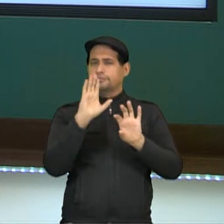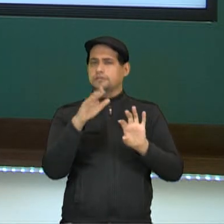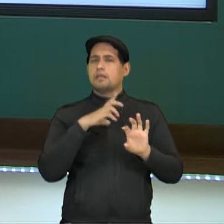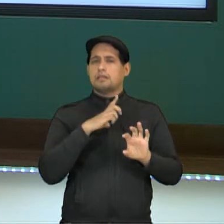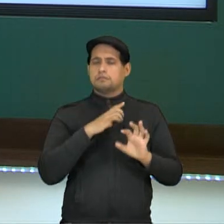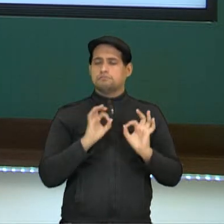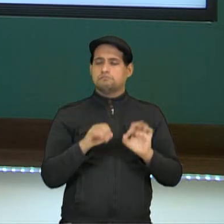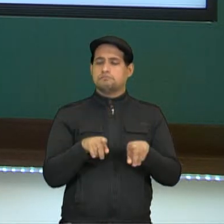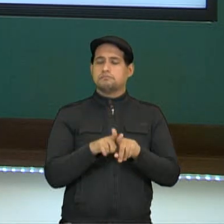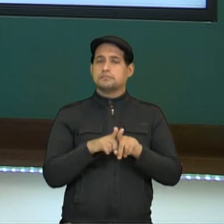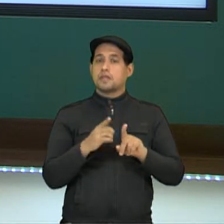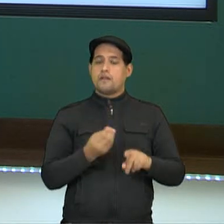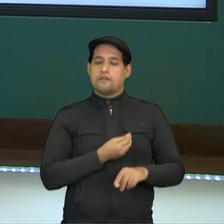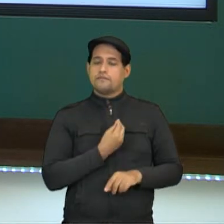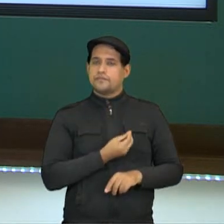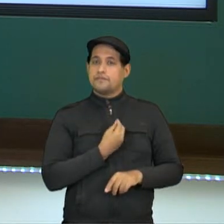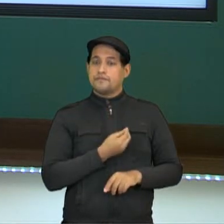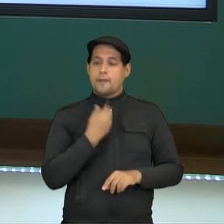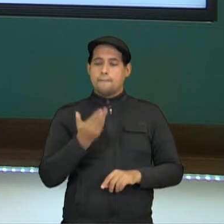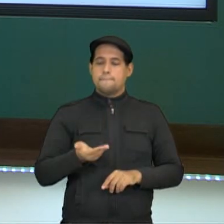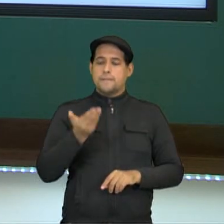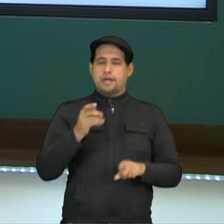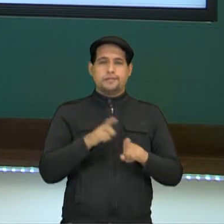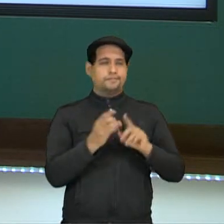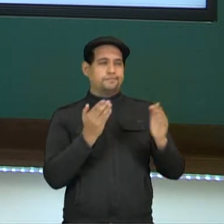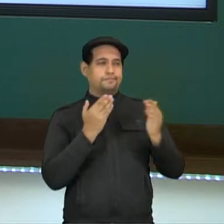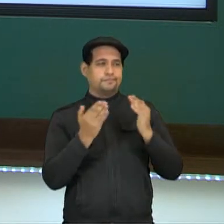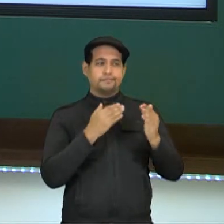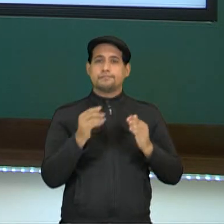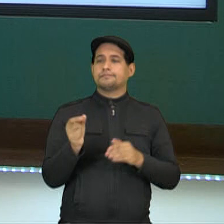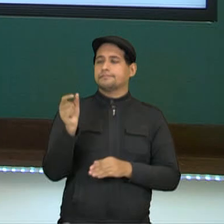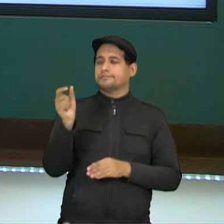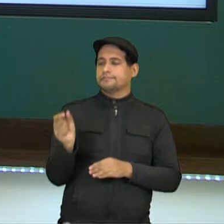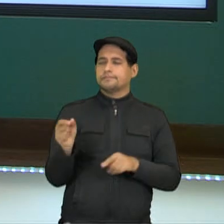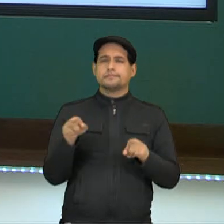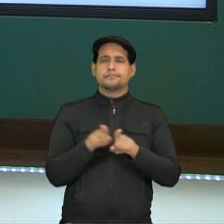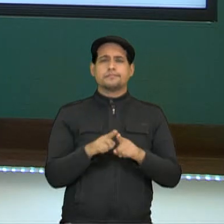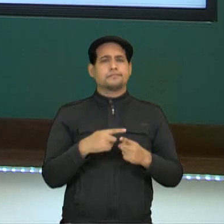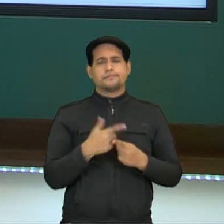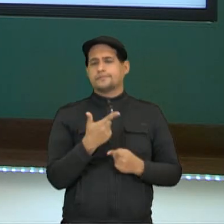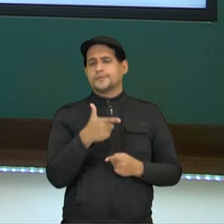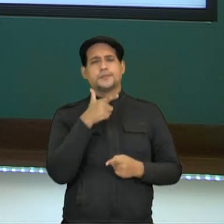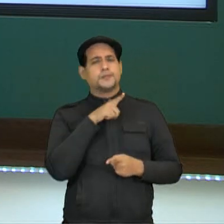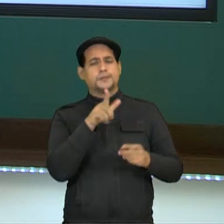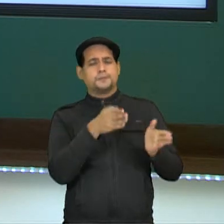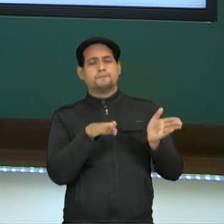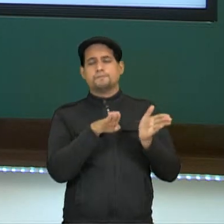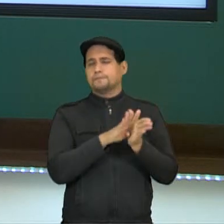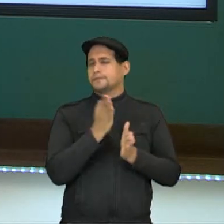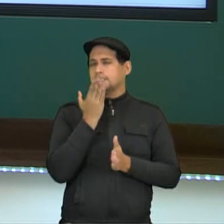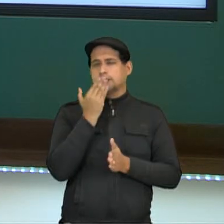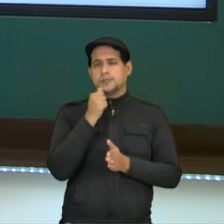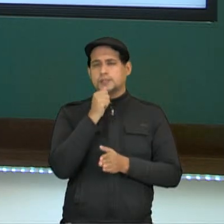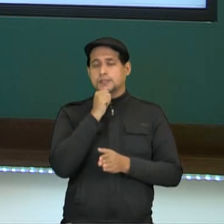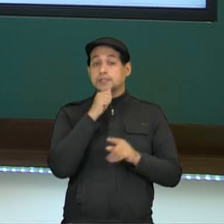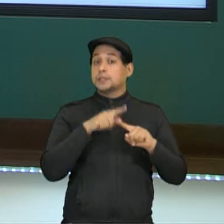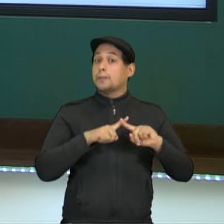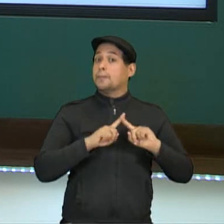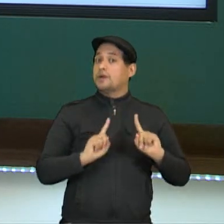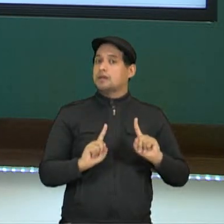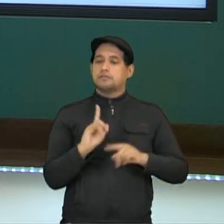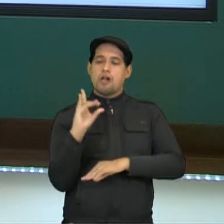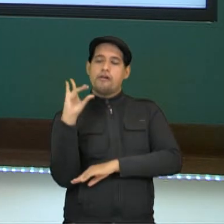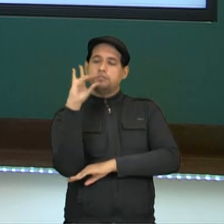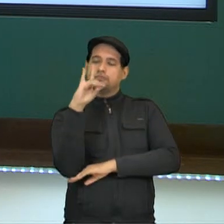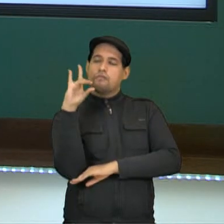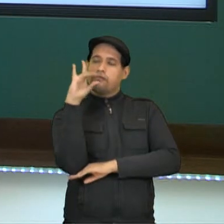aptas, elas sobreviviam mais em comparação às de pescoço curtinho, porque não conseguiam alcançar o alimento, e eram essas